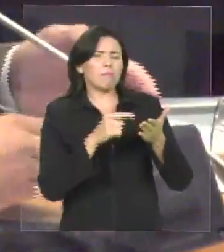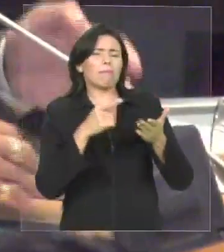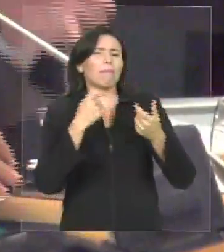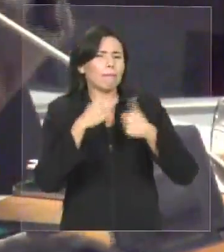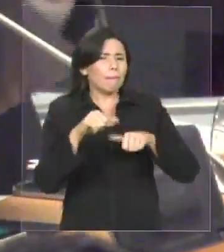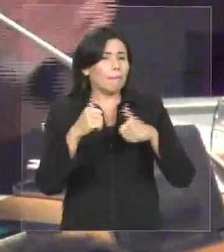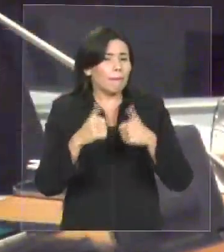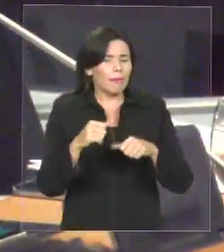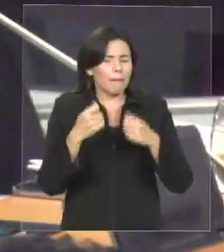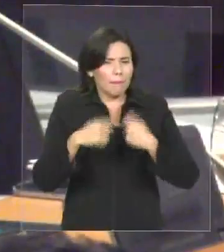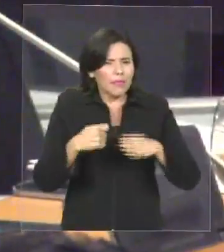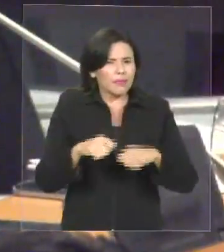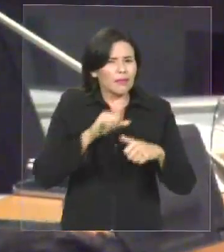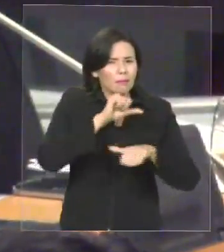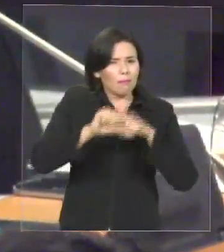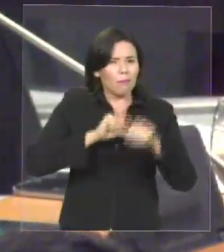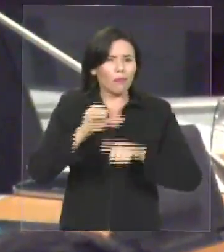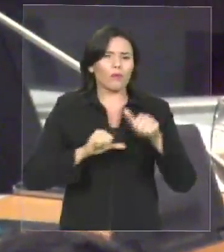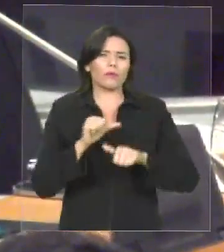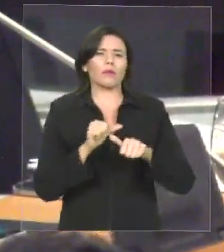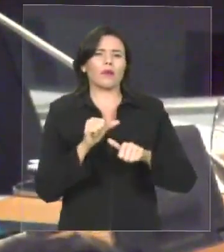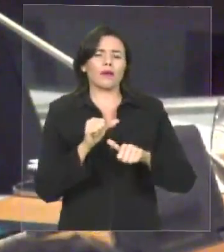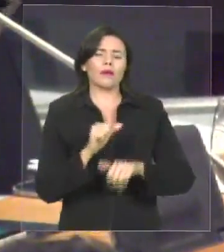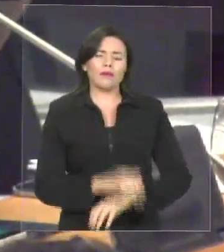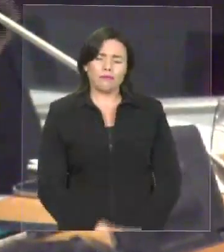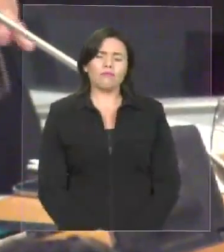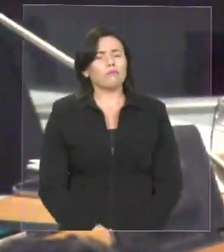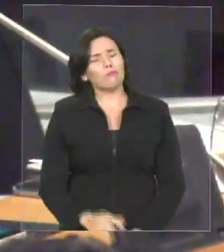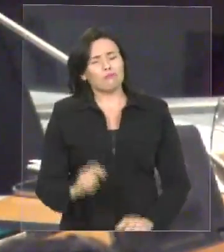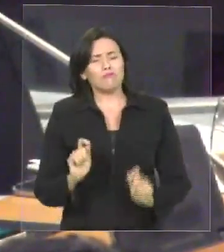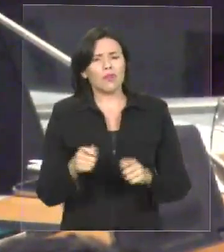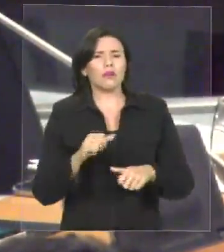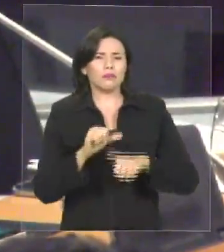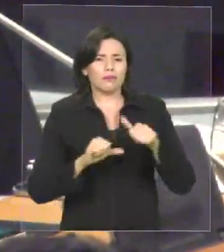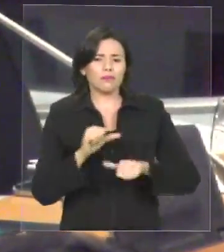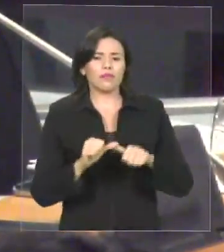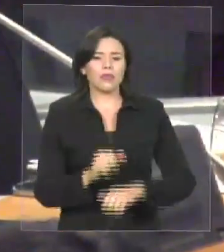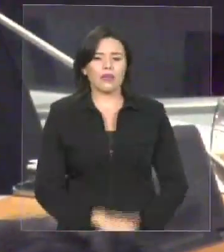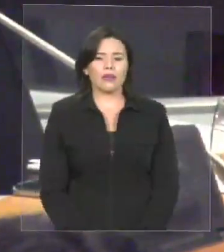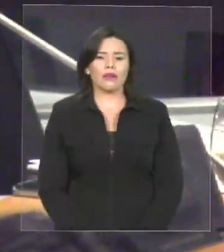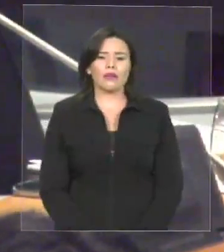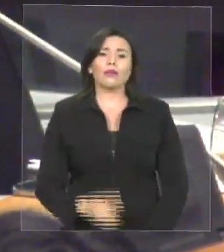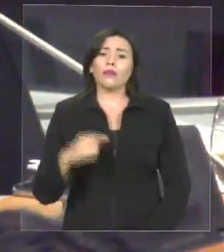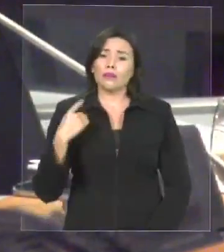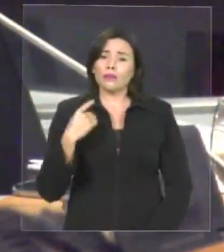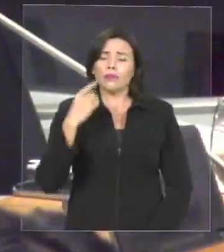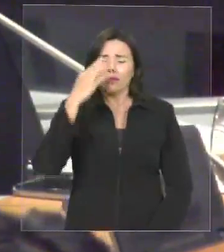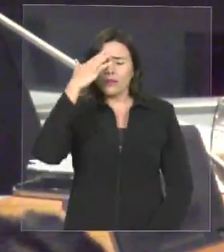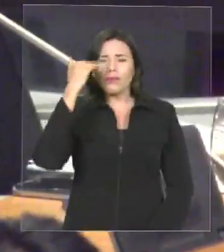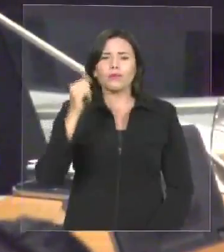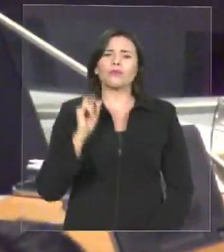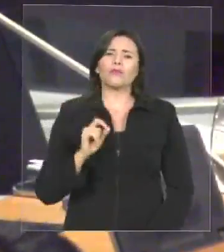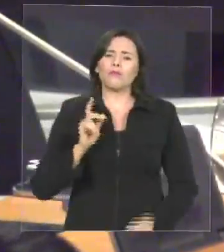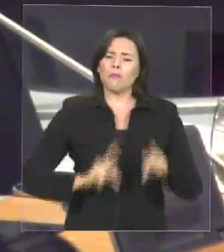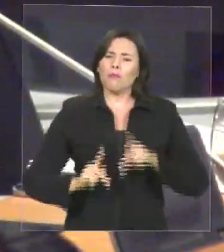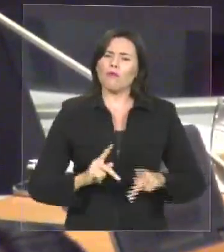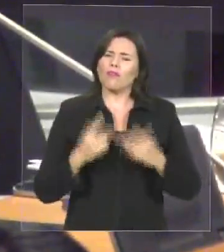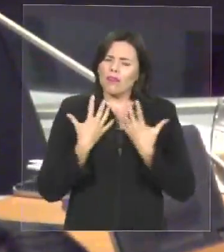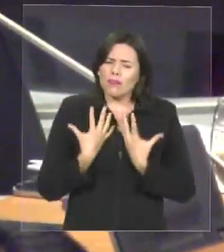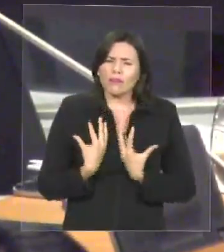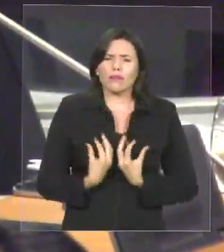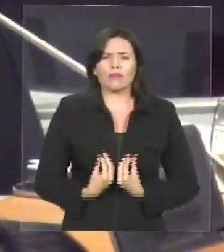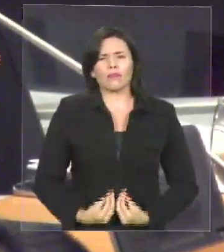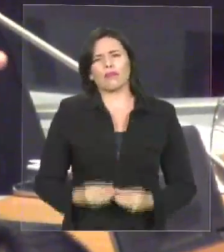possamos avançar. Até porque o povo do Maranhão, principalmente aquele que vive no entorno entre os municípios, não aguenta mais a falta de infraestrutura que